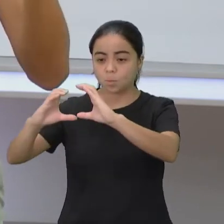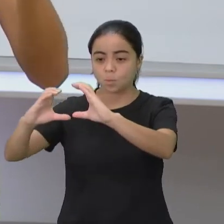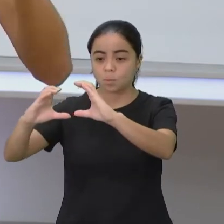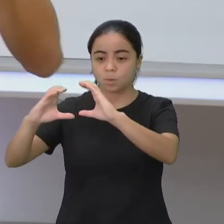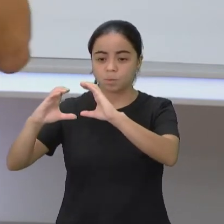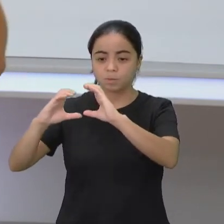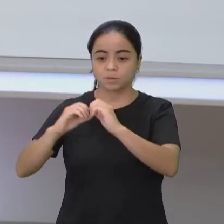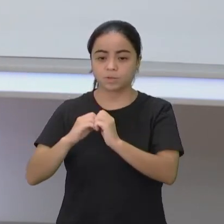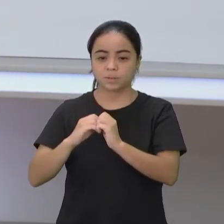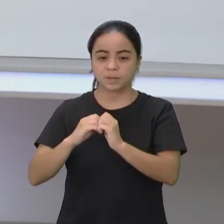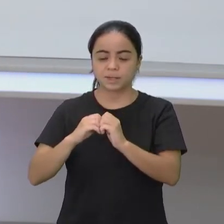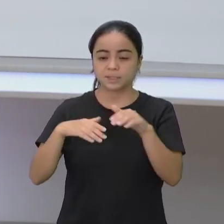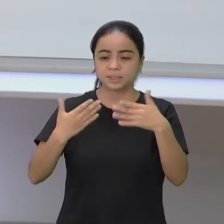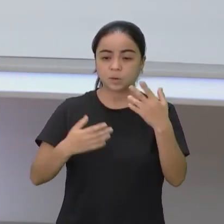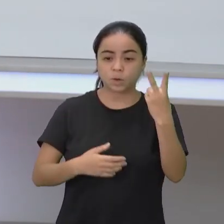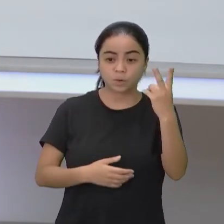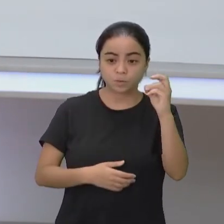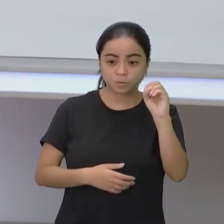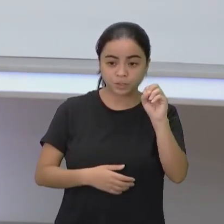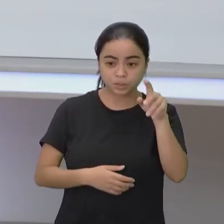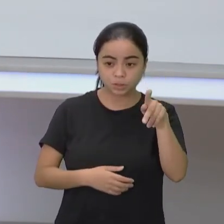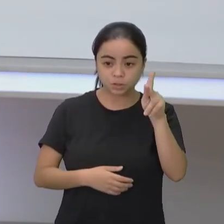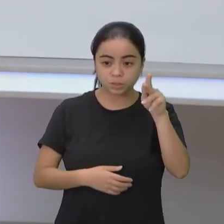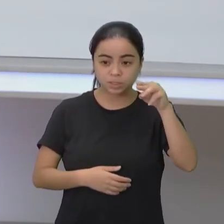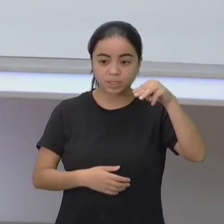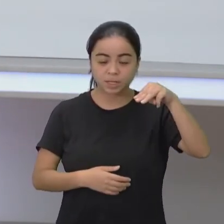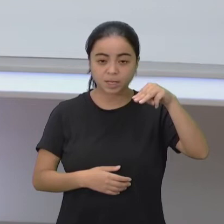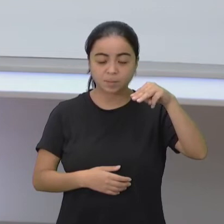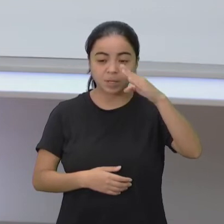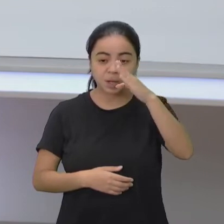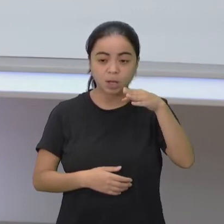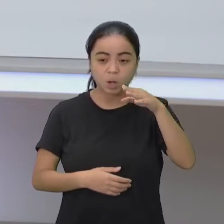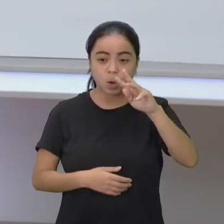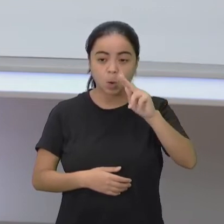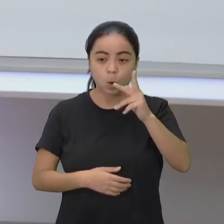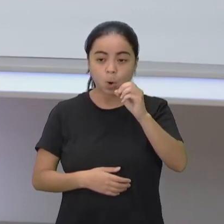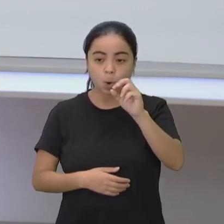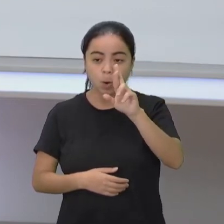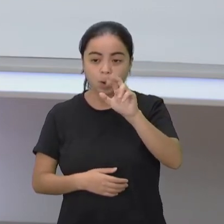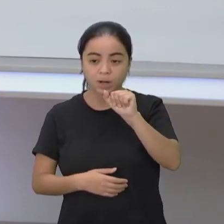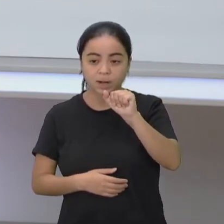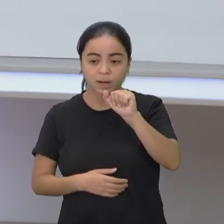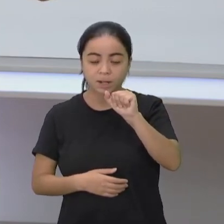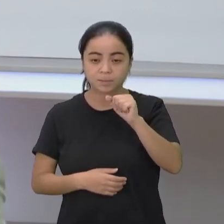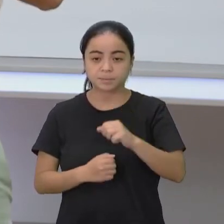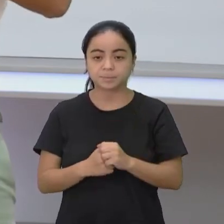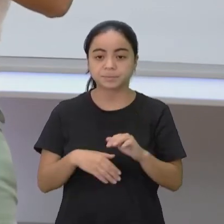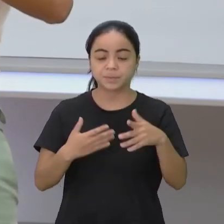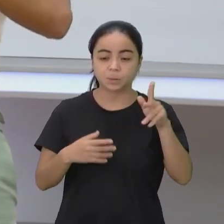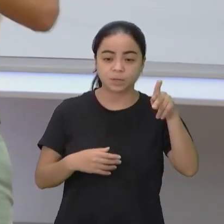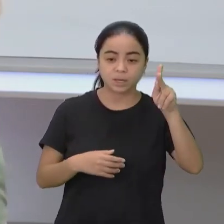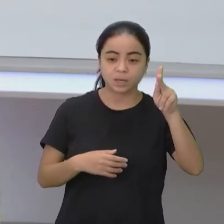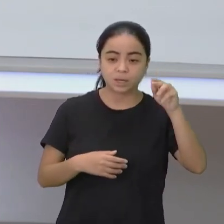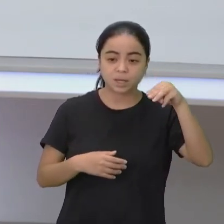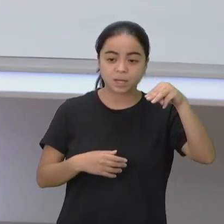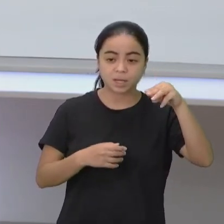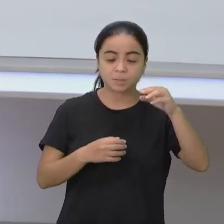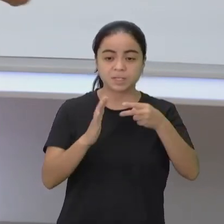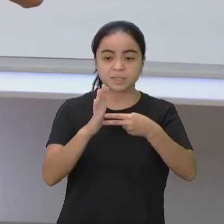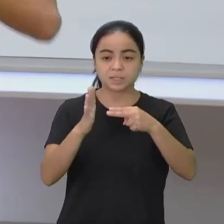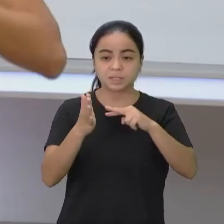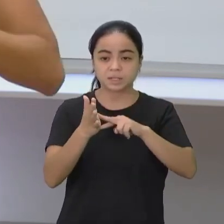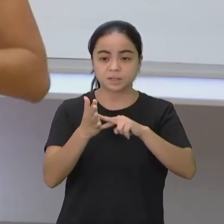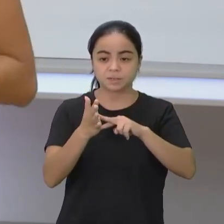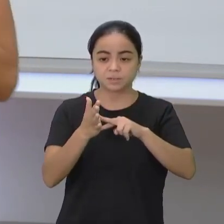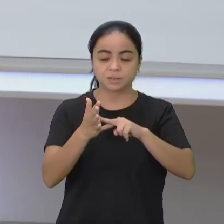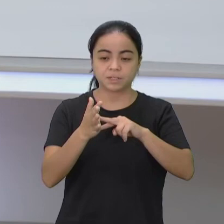nas rodovias vem assim, 20 km por hora, né? Quilômetro quer dizer a distância, esse